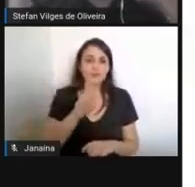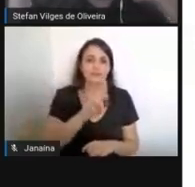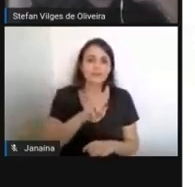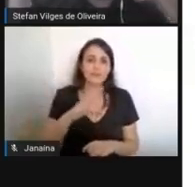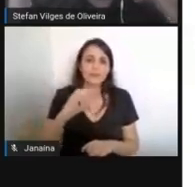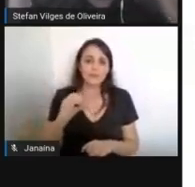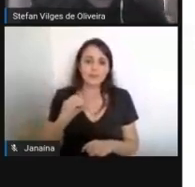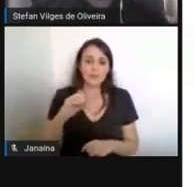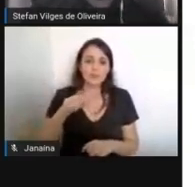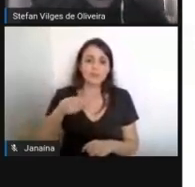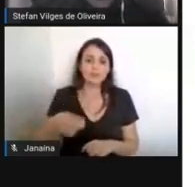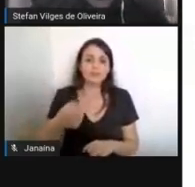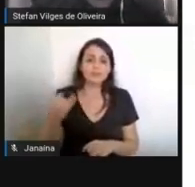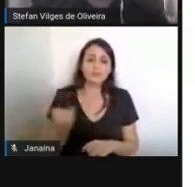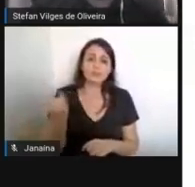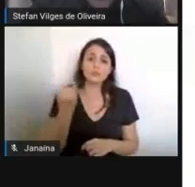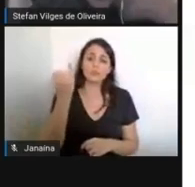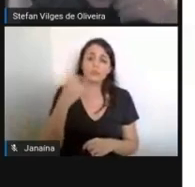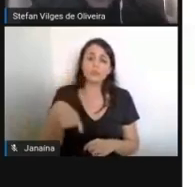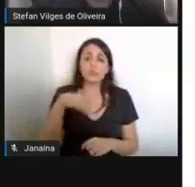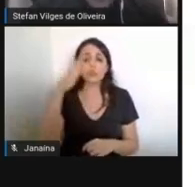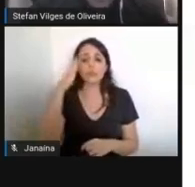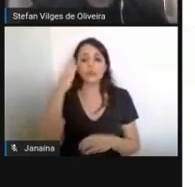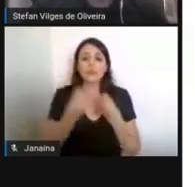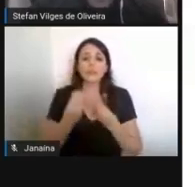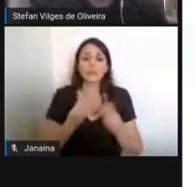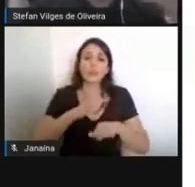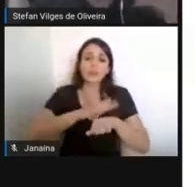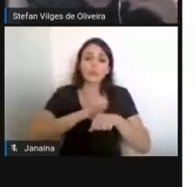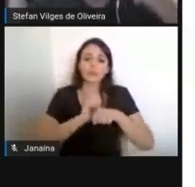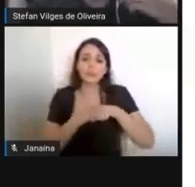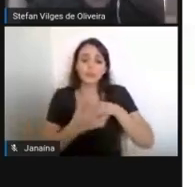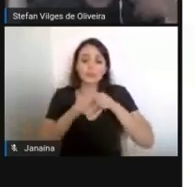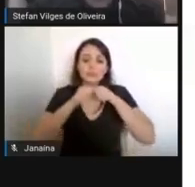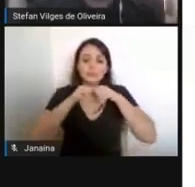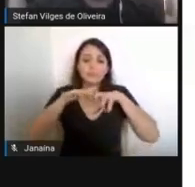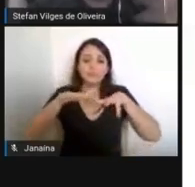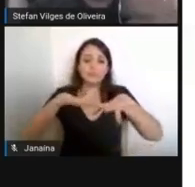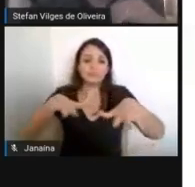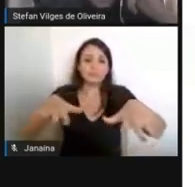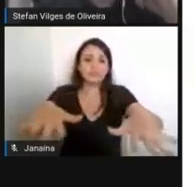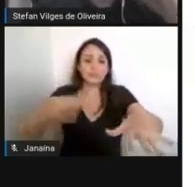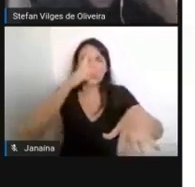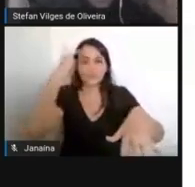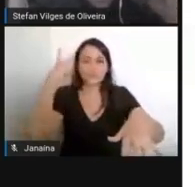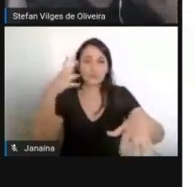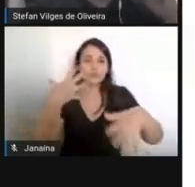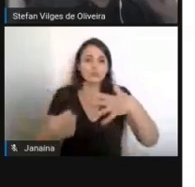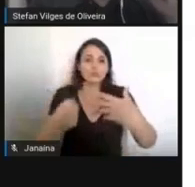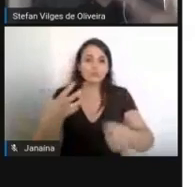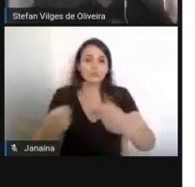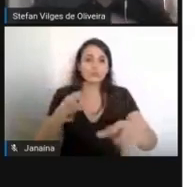tem uma importância no entendimento da pandemia, de como que ela se propaga entre as pessoas. Um